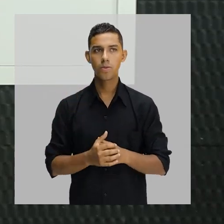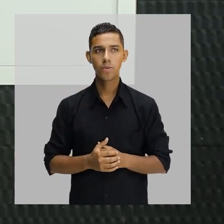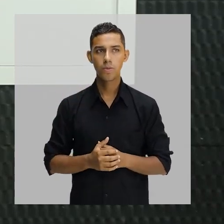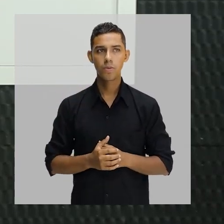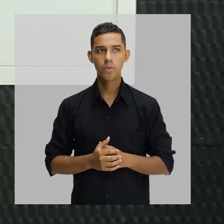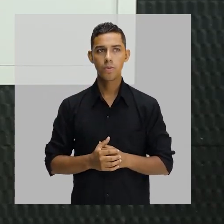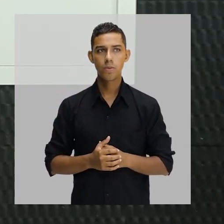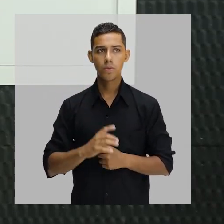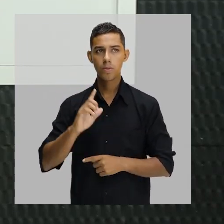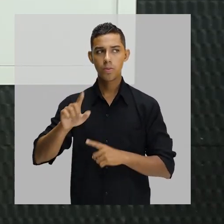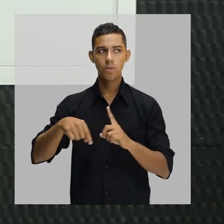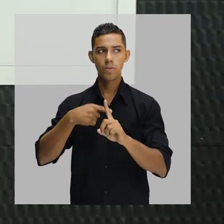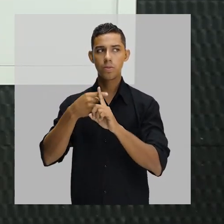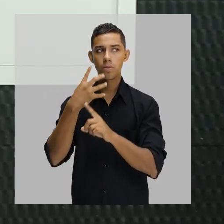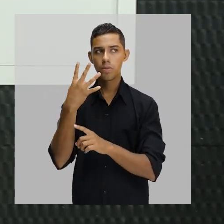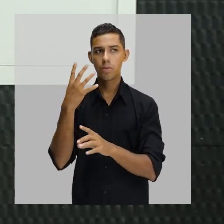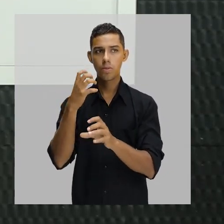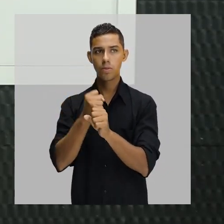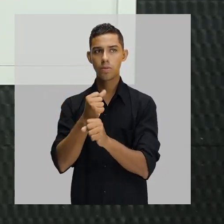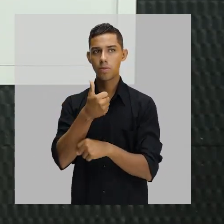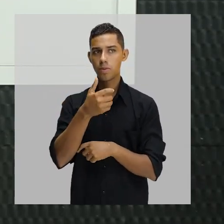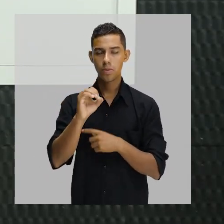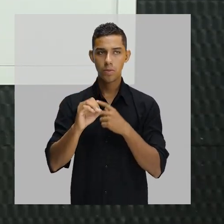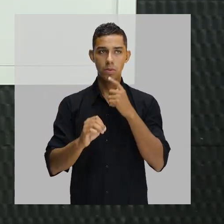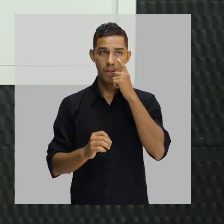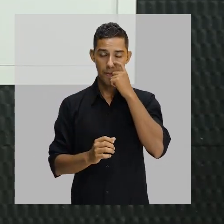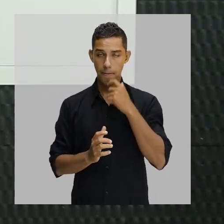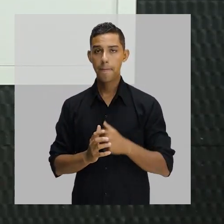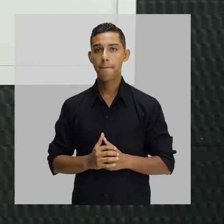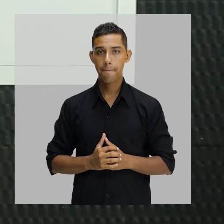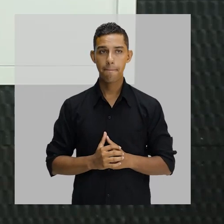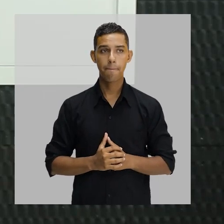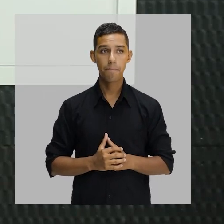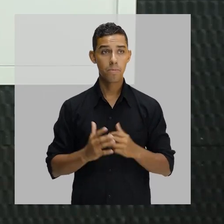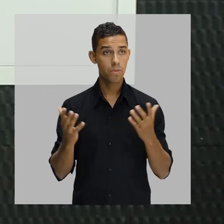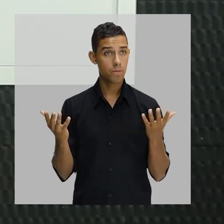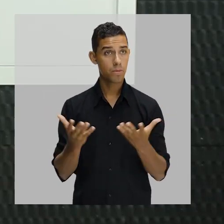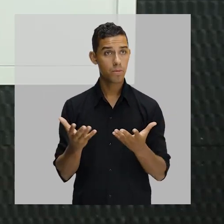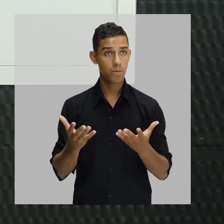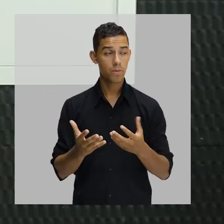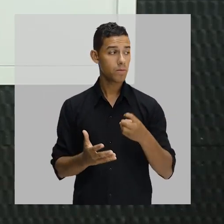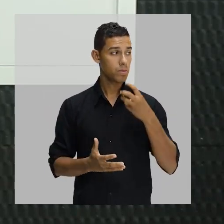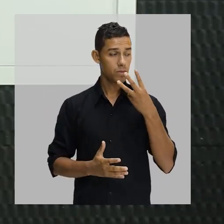Agora, com o 3, né? 3 vezes 8